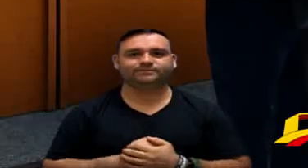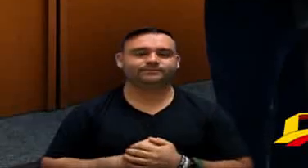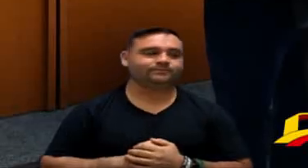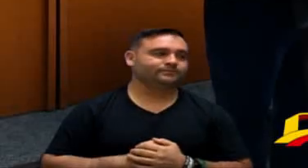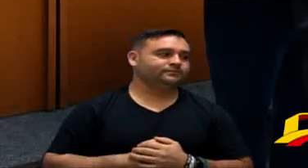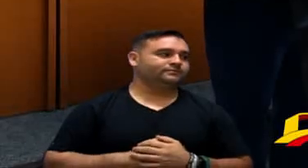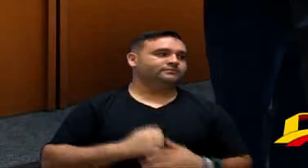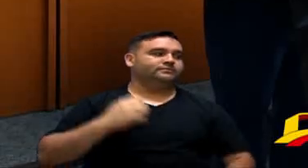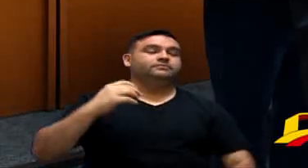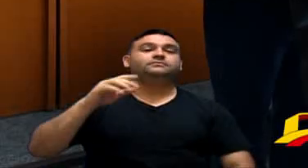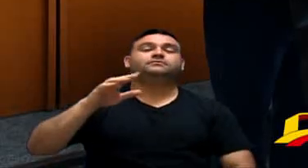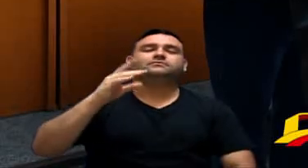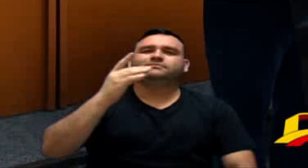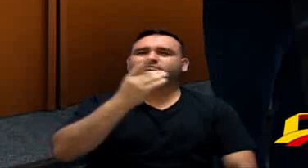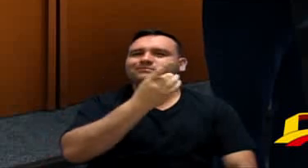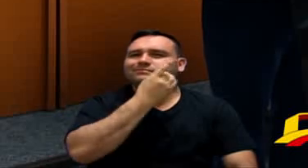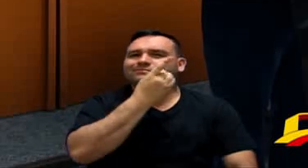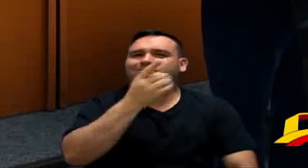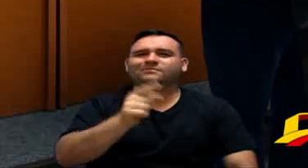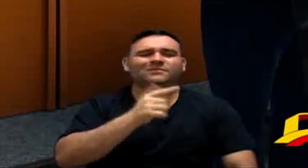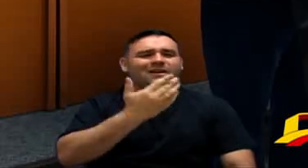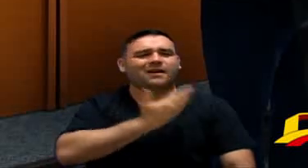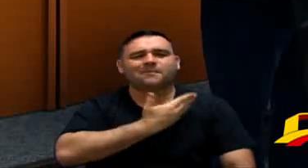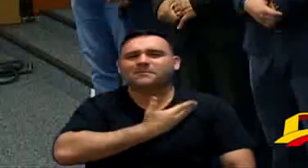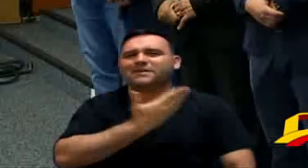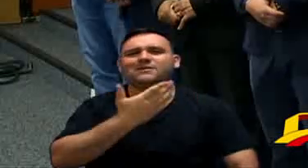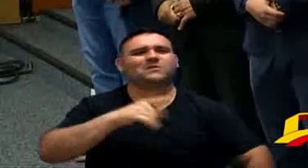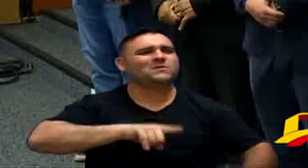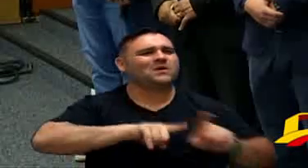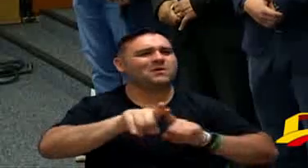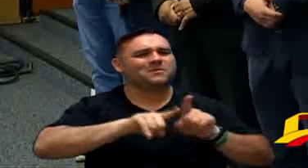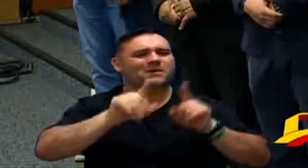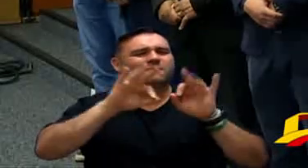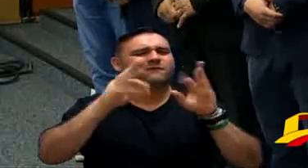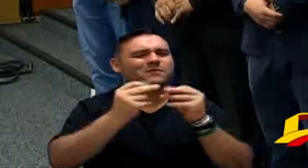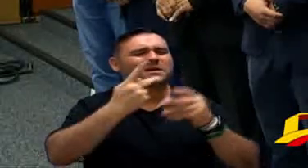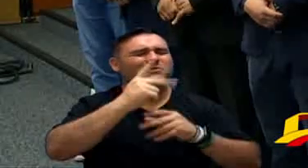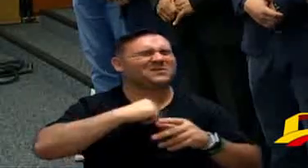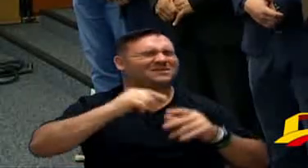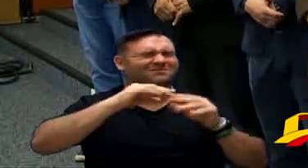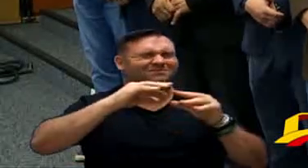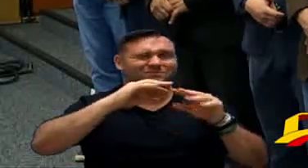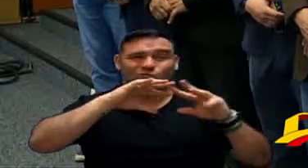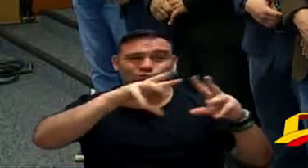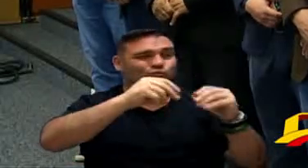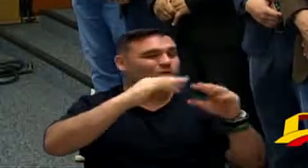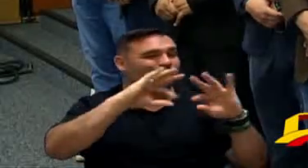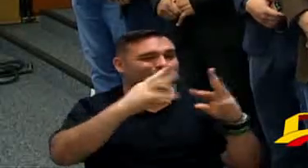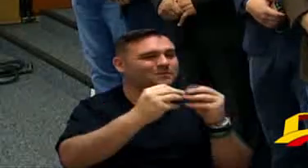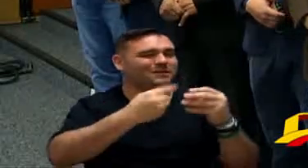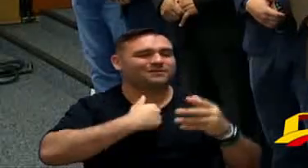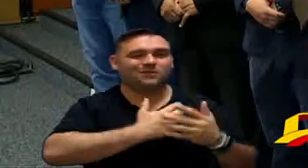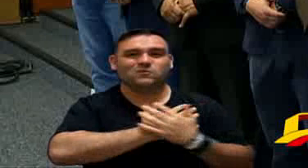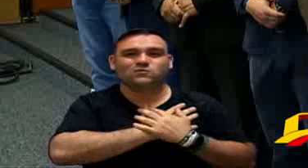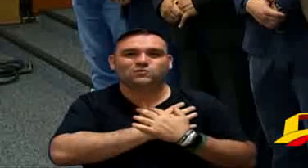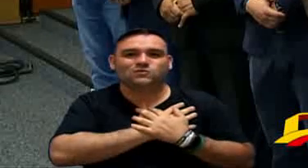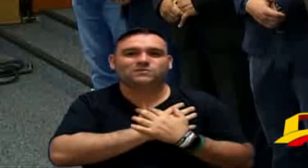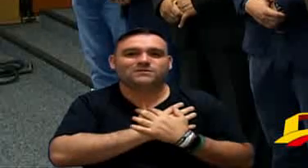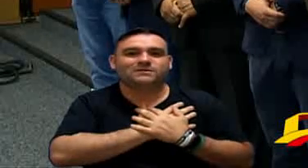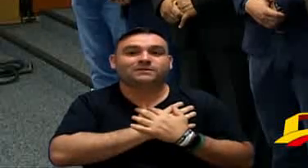vereador Fernando Dini você é um amigo é um irmão é um queridão você e sua família sua mãe seu irmão todo mundo